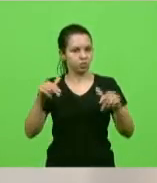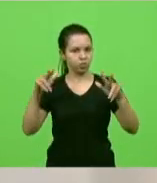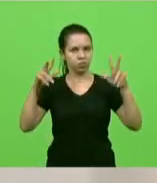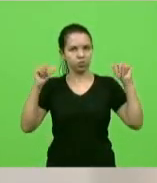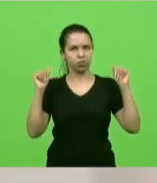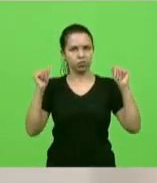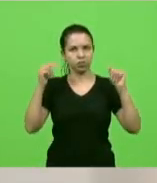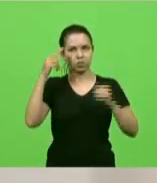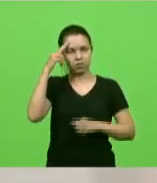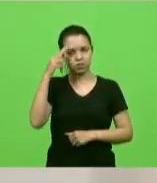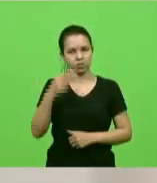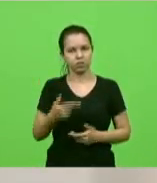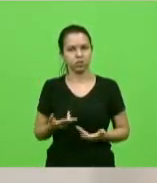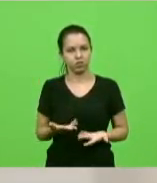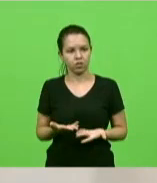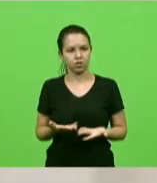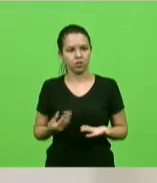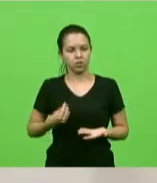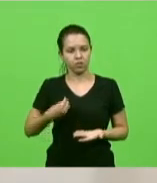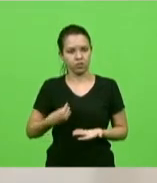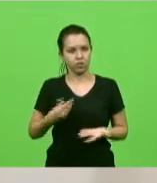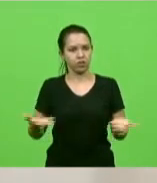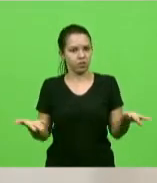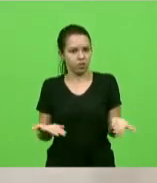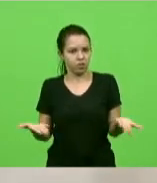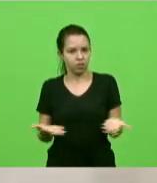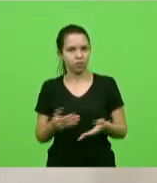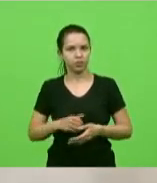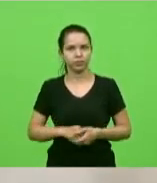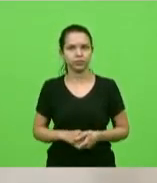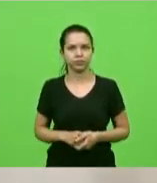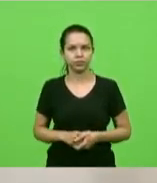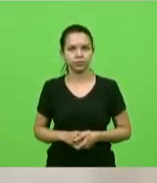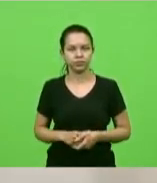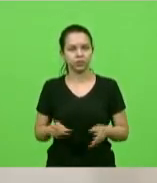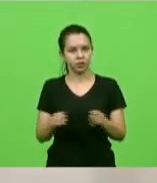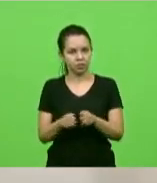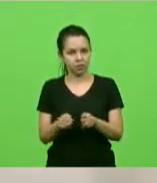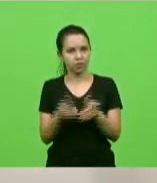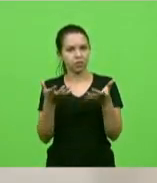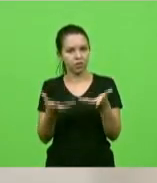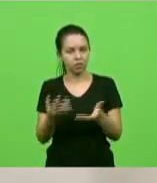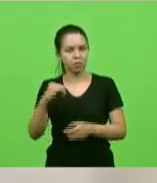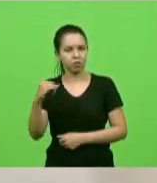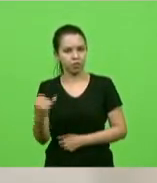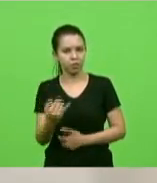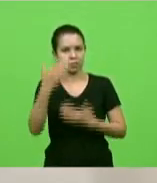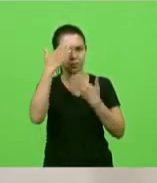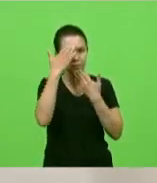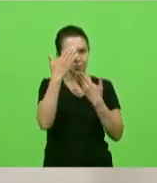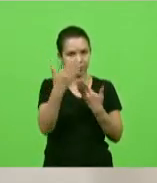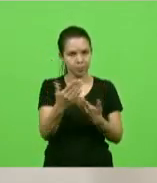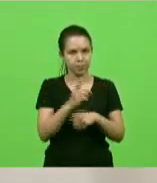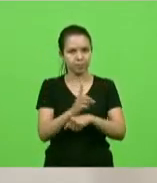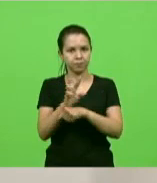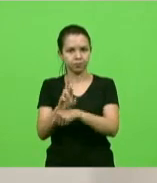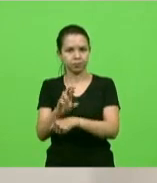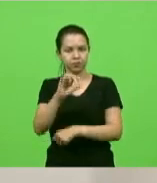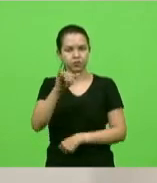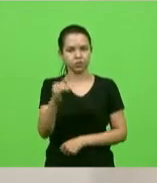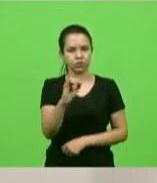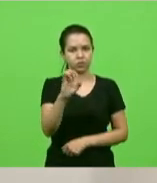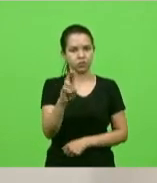estar presenciando e vivenciando. E, ao mesmo tempo, quero aqui aproveitar para agradecer à doutora Juliana